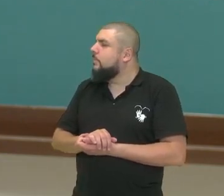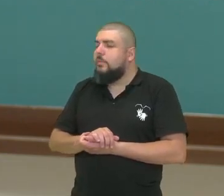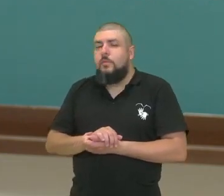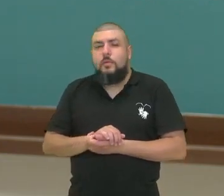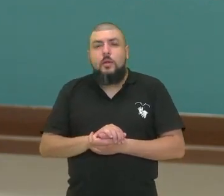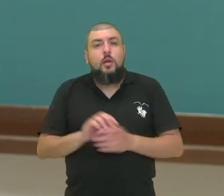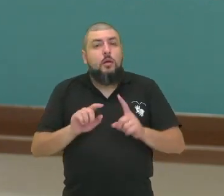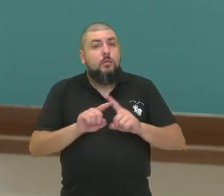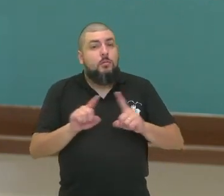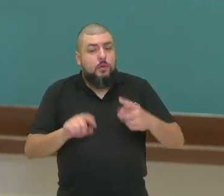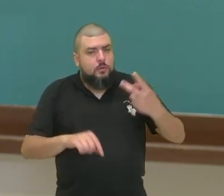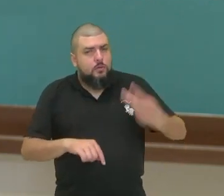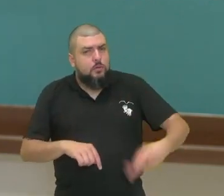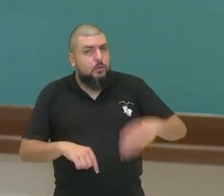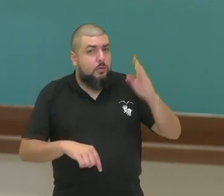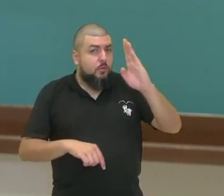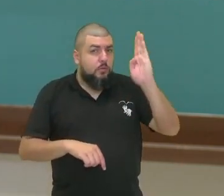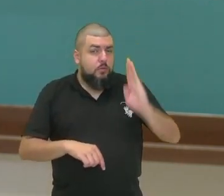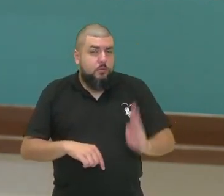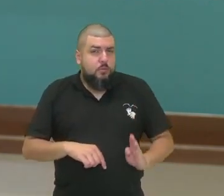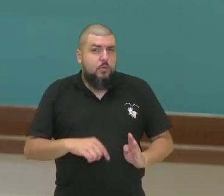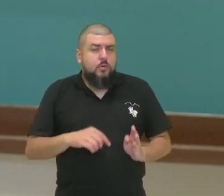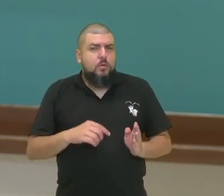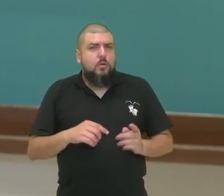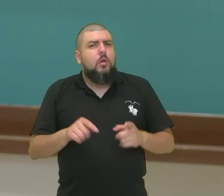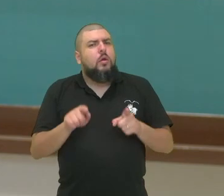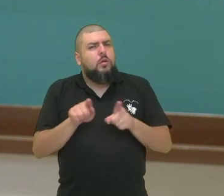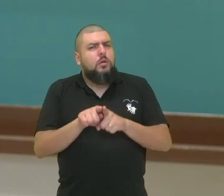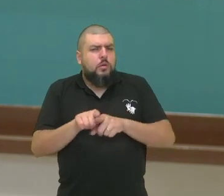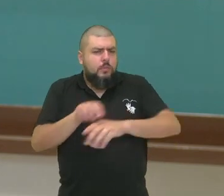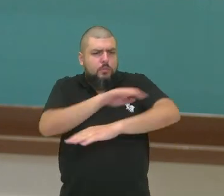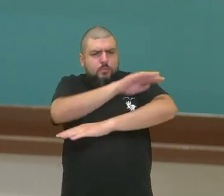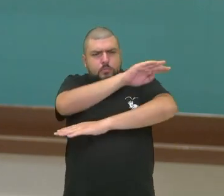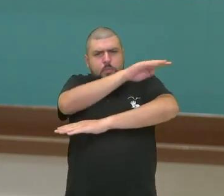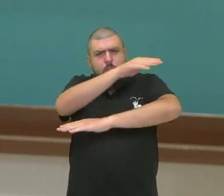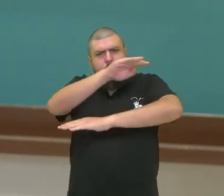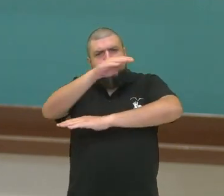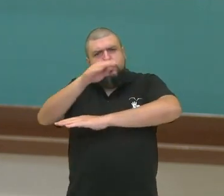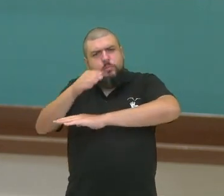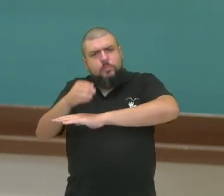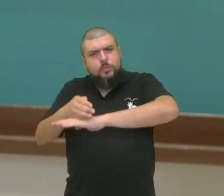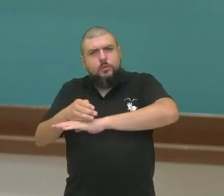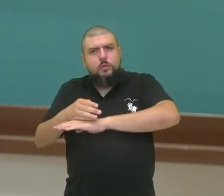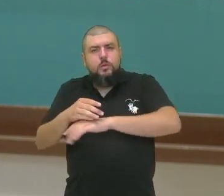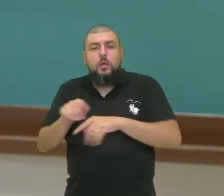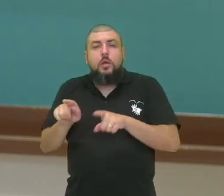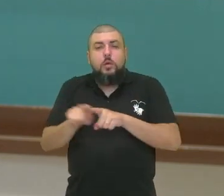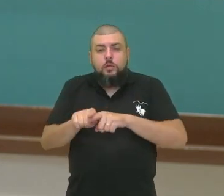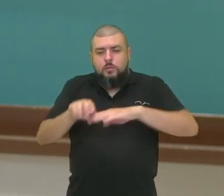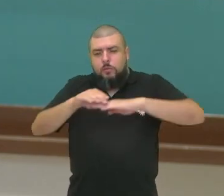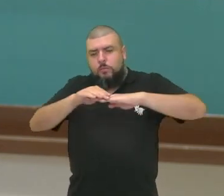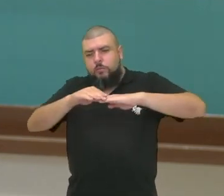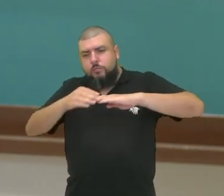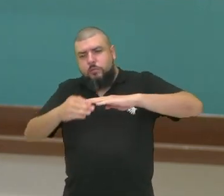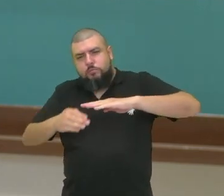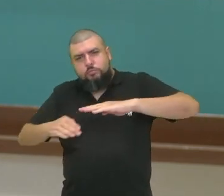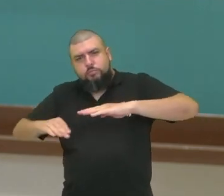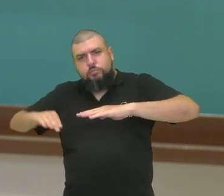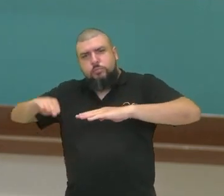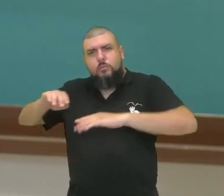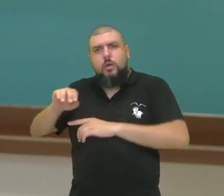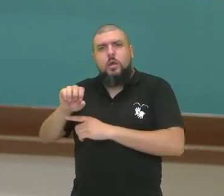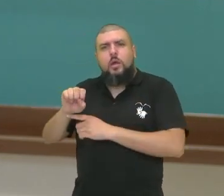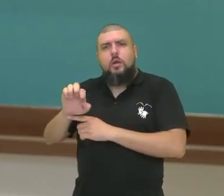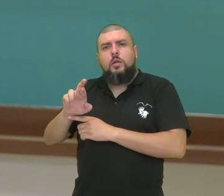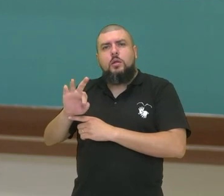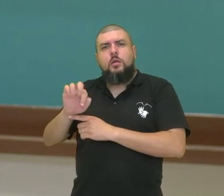é relativamente parecido, porque o Brasil também tem planaltos. O Brasil também tem a depressão sertaneja, por exemplo, né, e tem a planície amazônica,